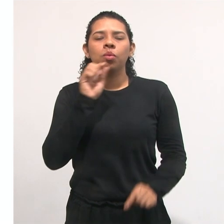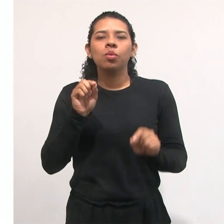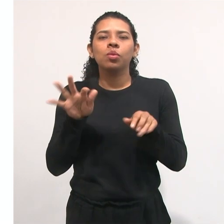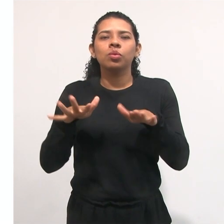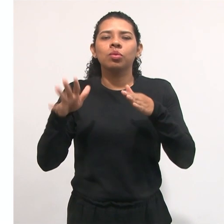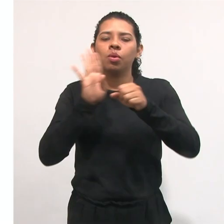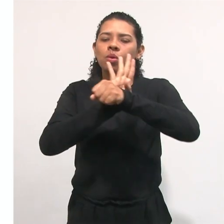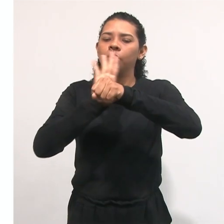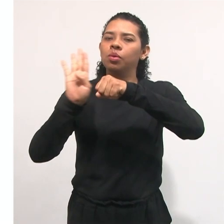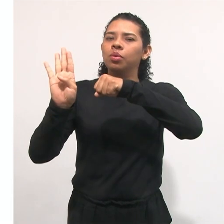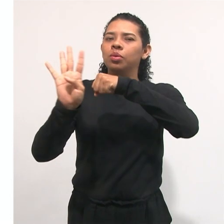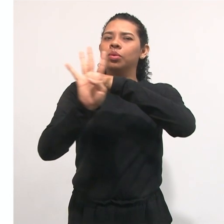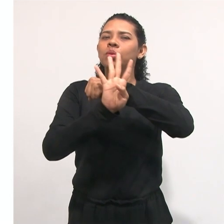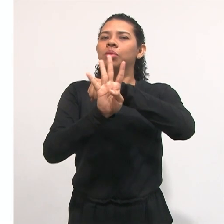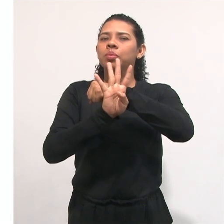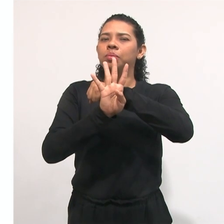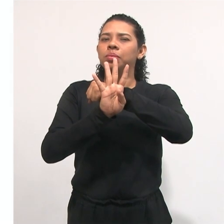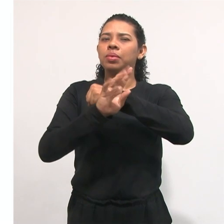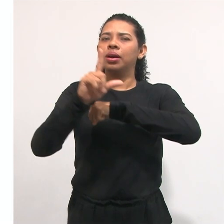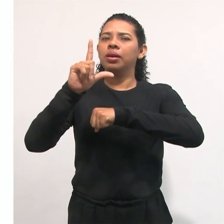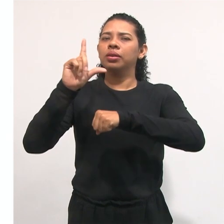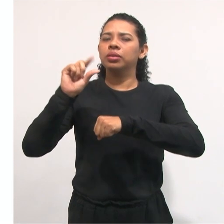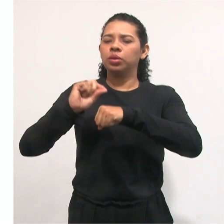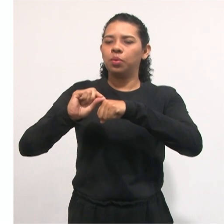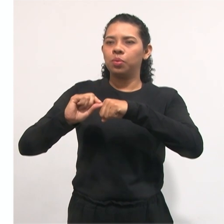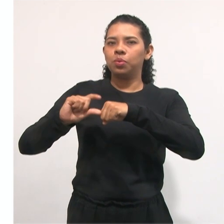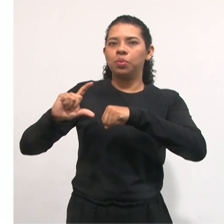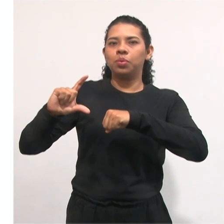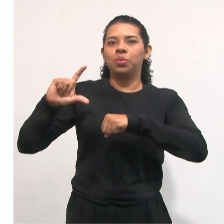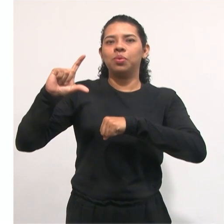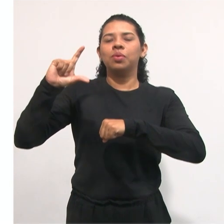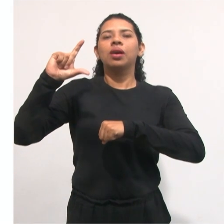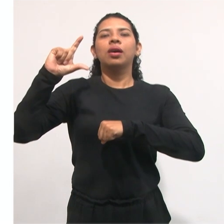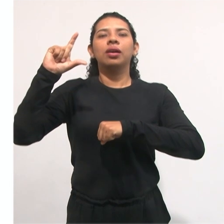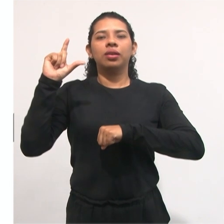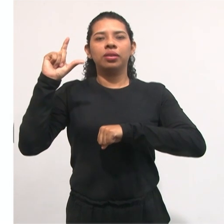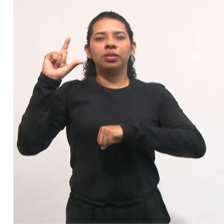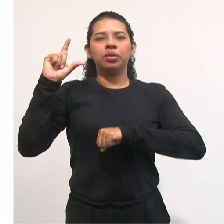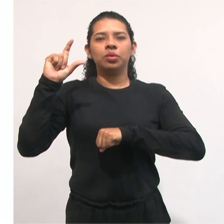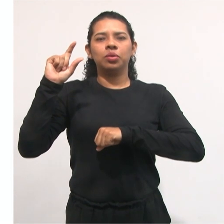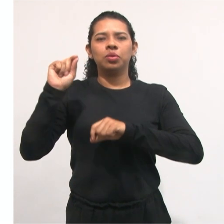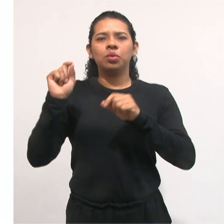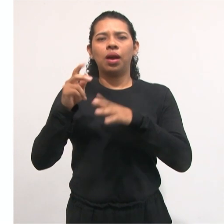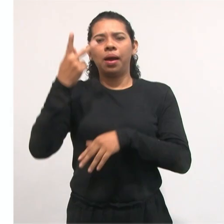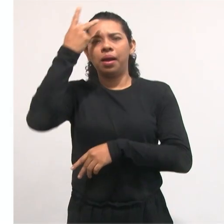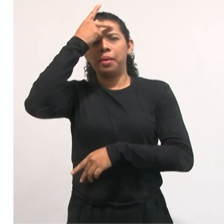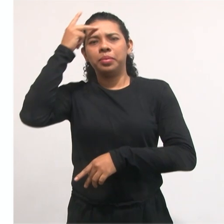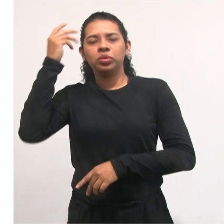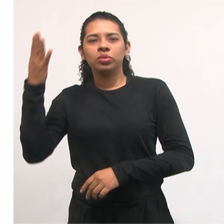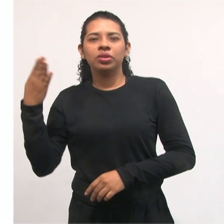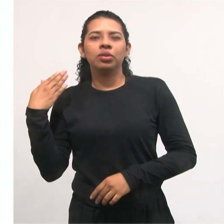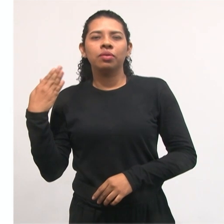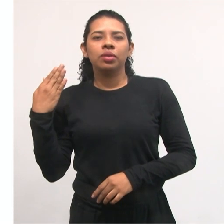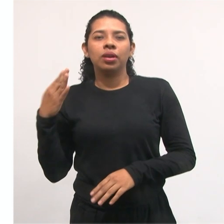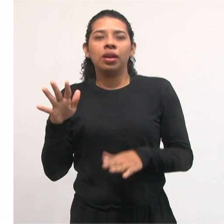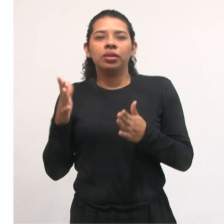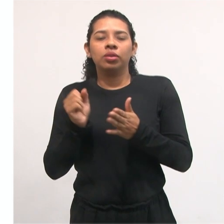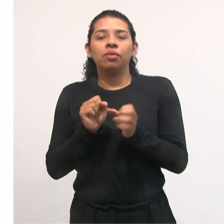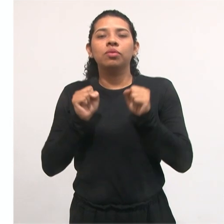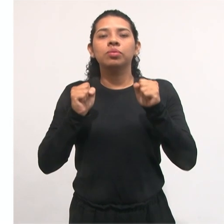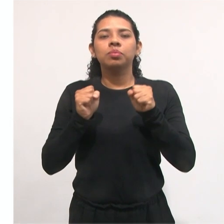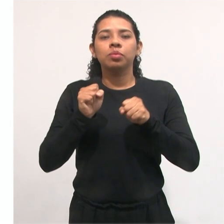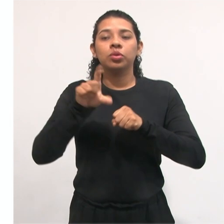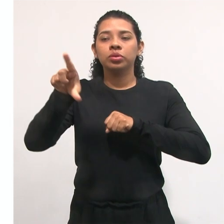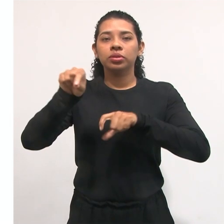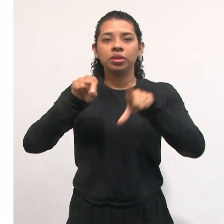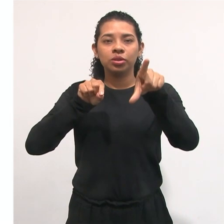são os bairros que têm maior índice de calor, por exemplo, e identificar, e aí você eleva a coloração nos